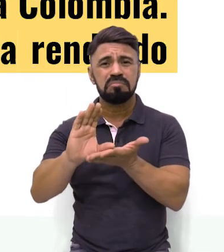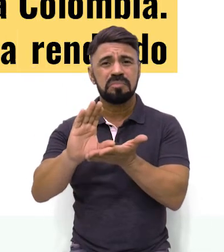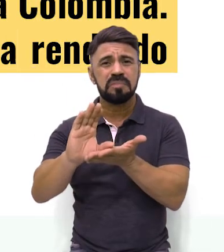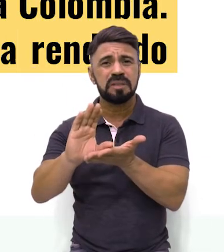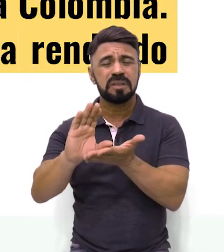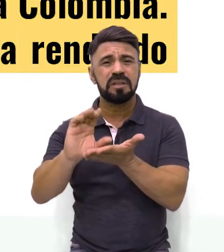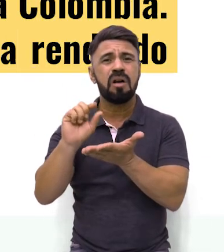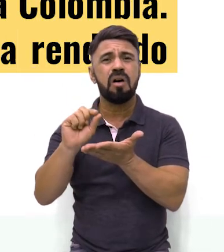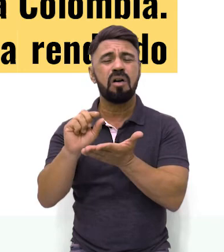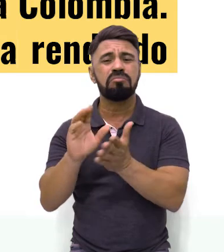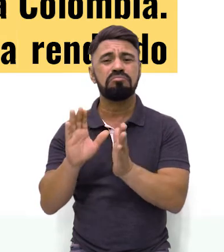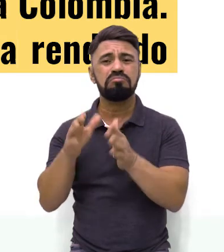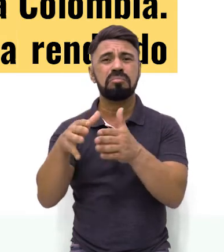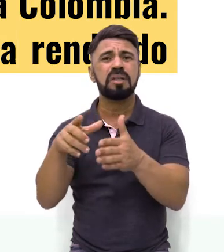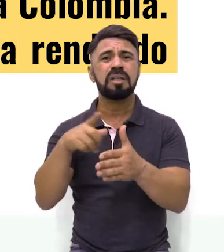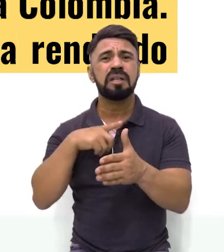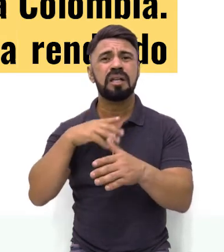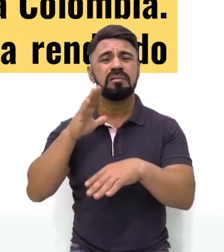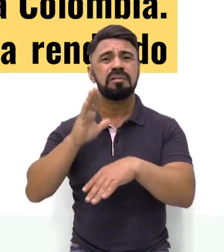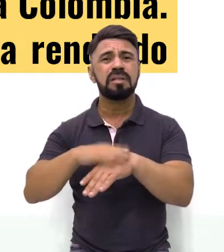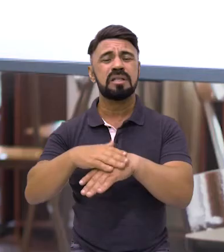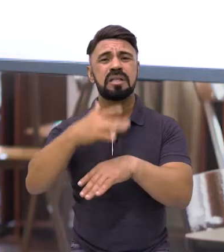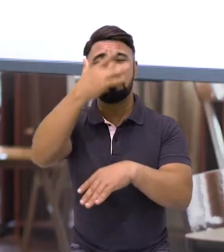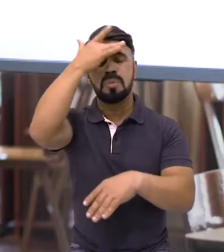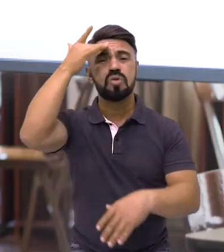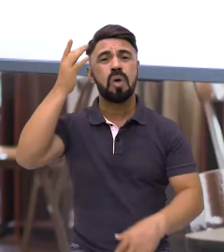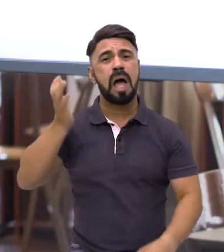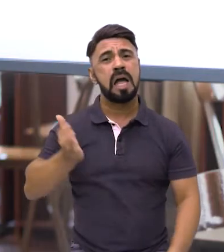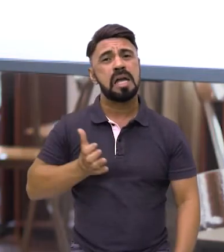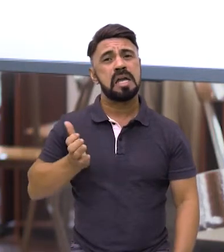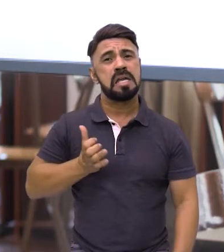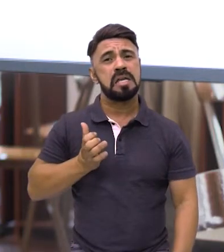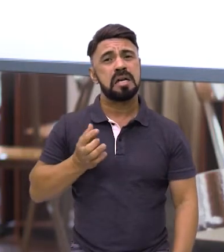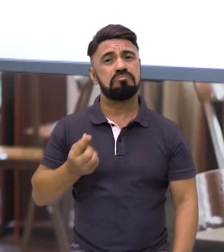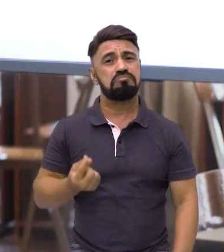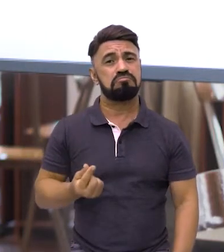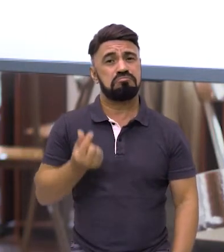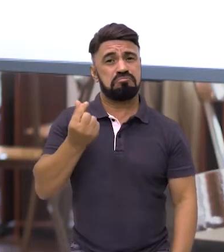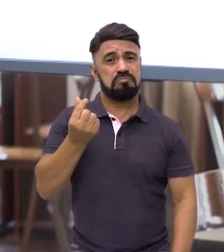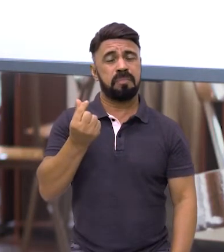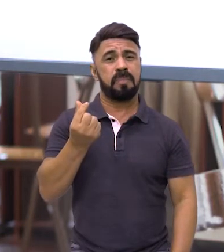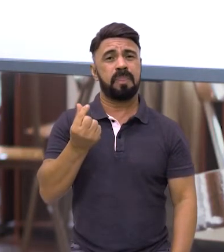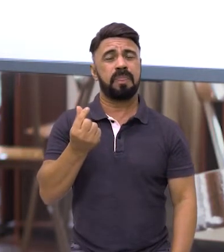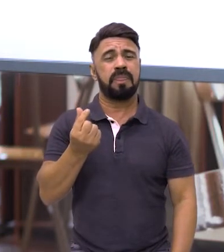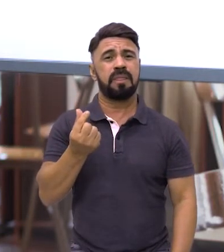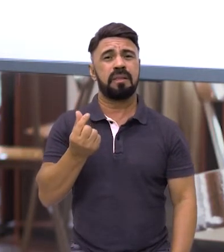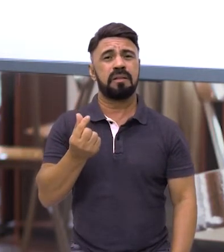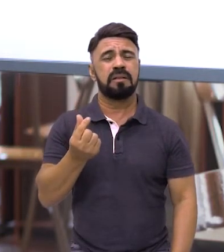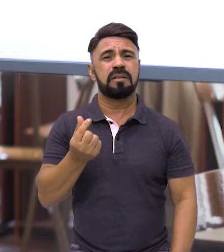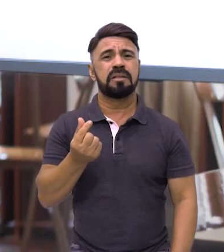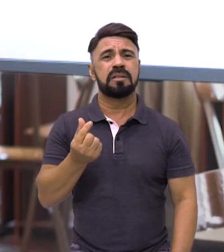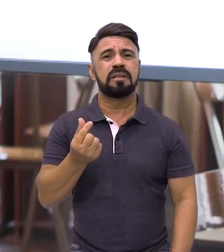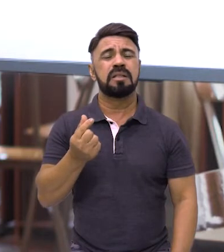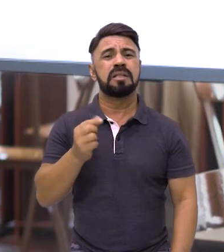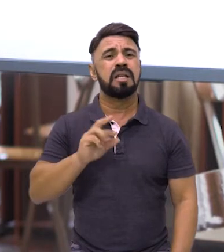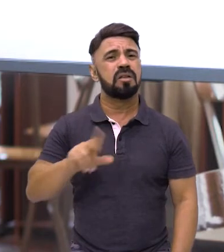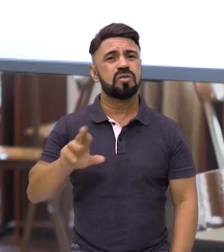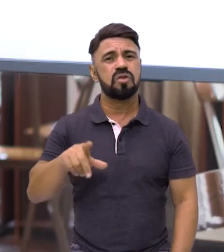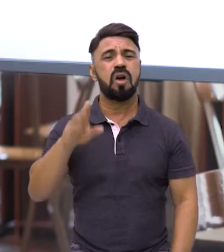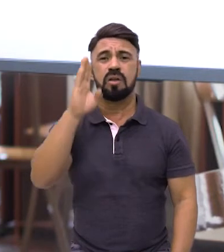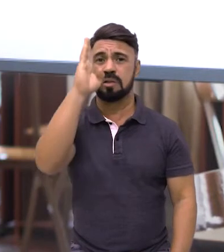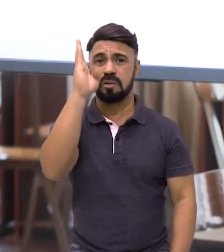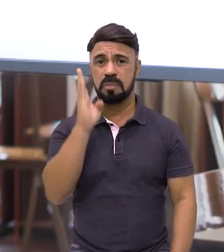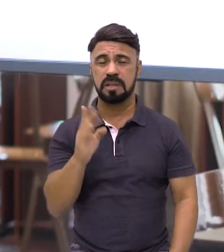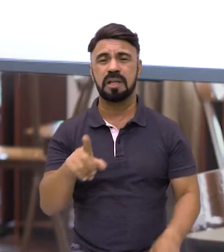país concentra-se nas mãos dos mais ricos, tá certo? Ou seja, não só aqui no Brasil,